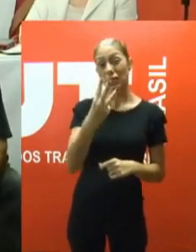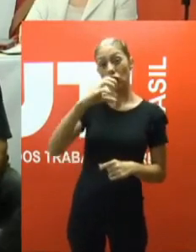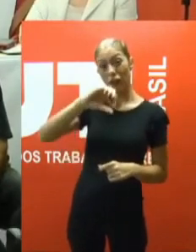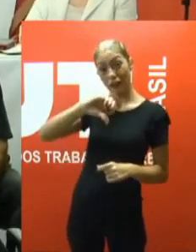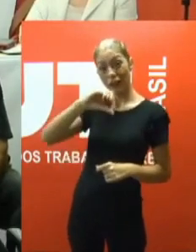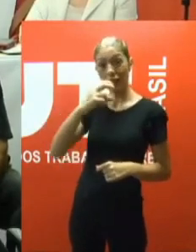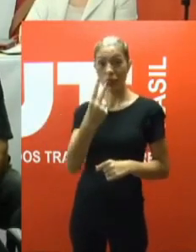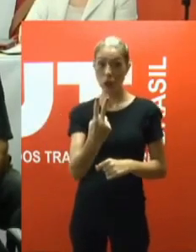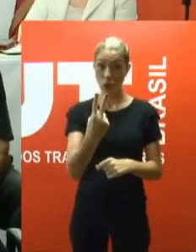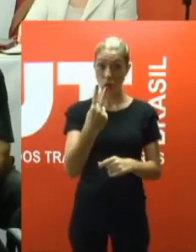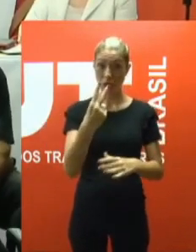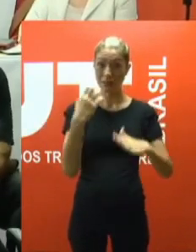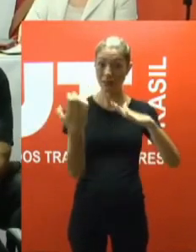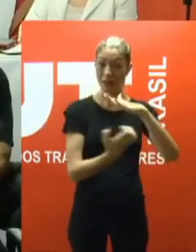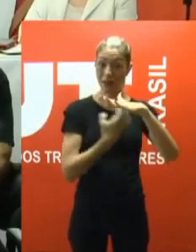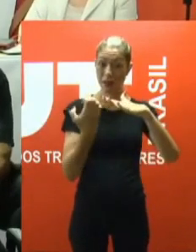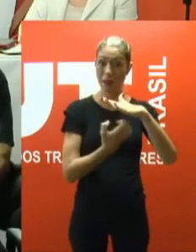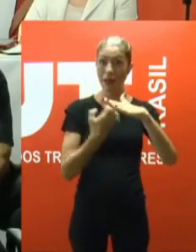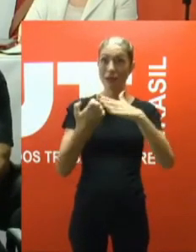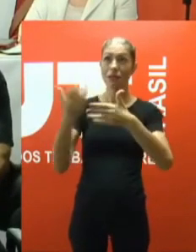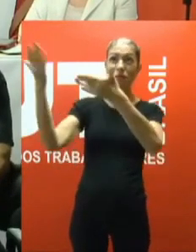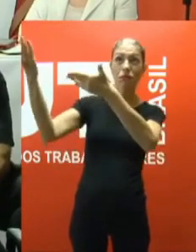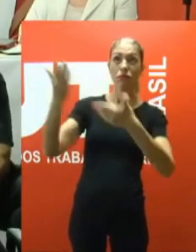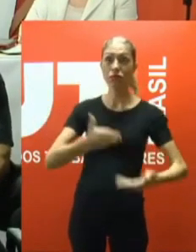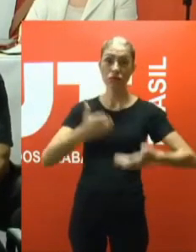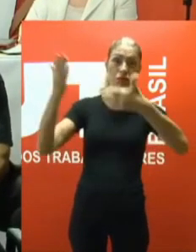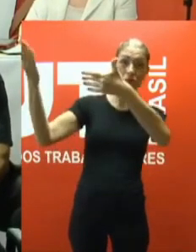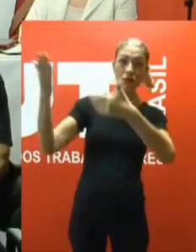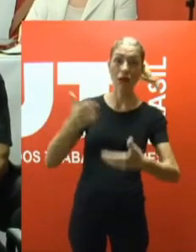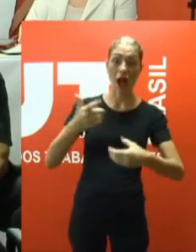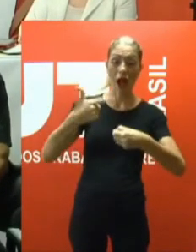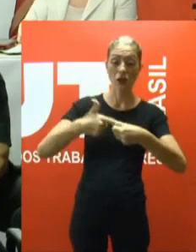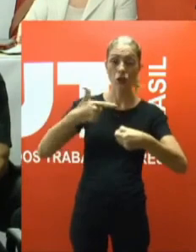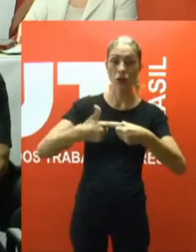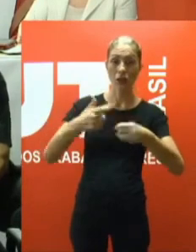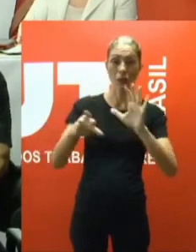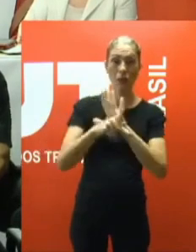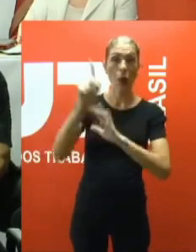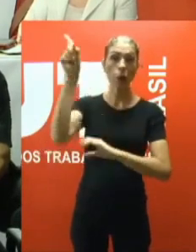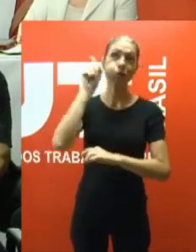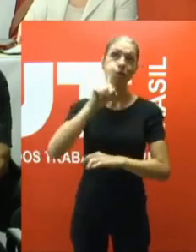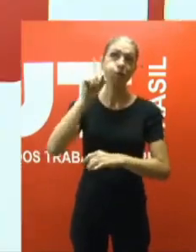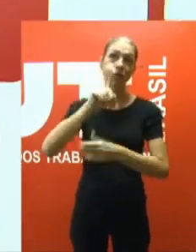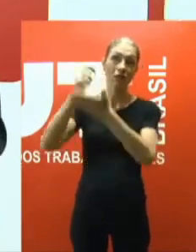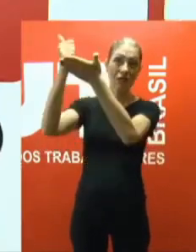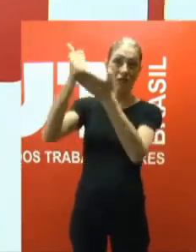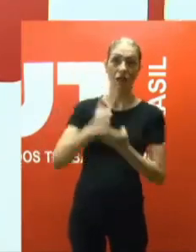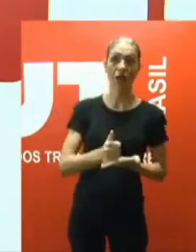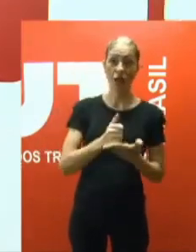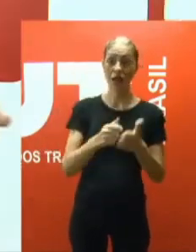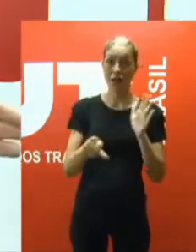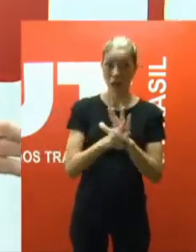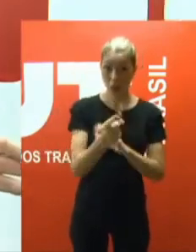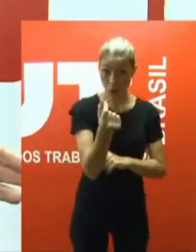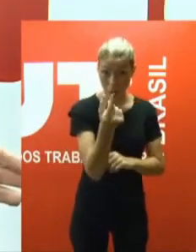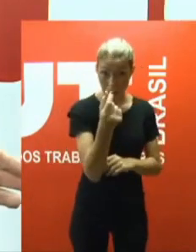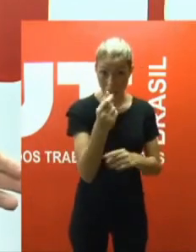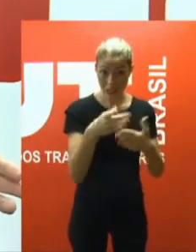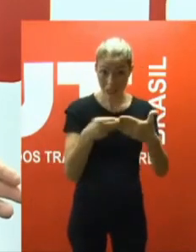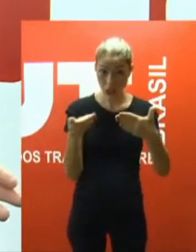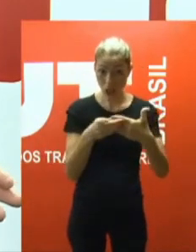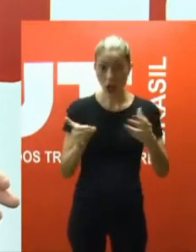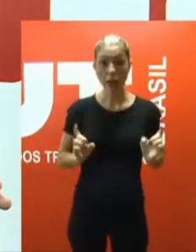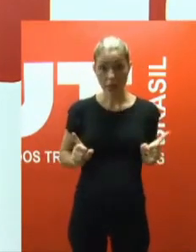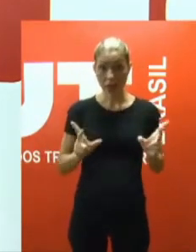empresas importando gasolina dos Estados Unidos, sabe, a preço de dólar e vendendo a preço de